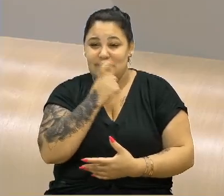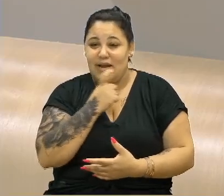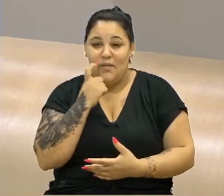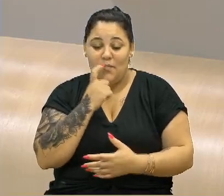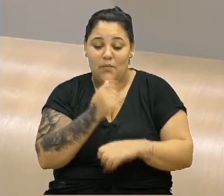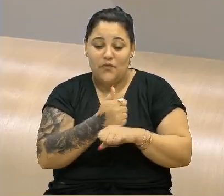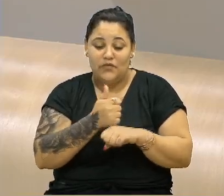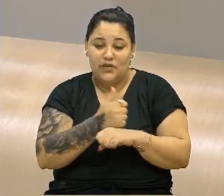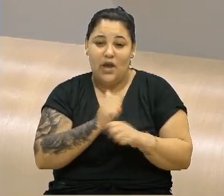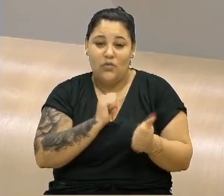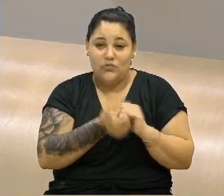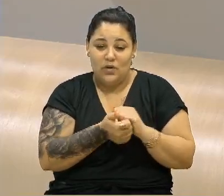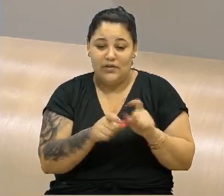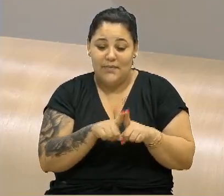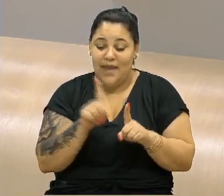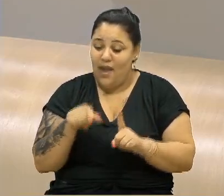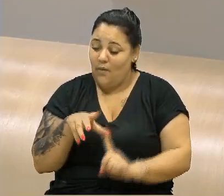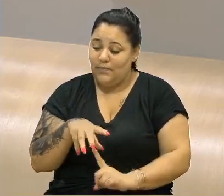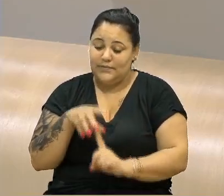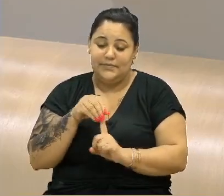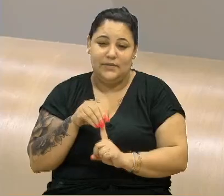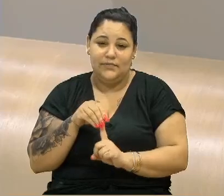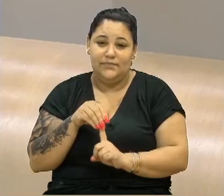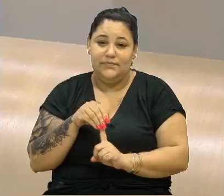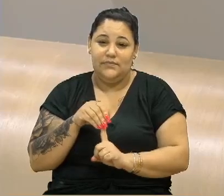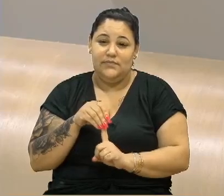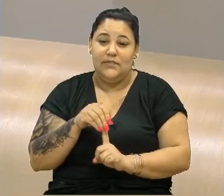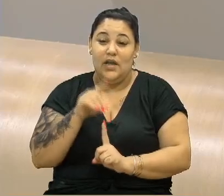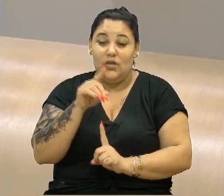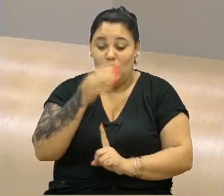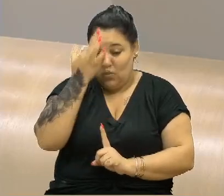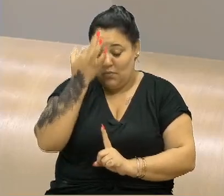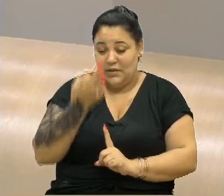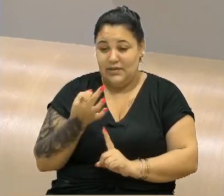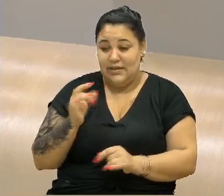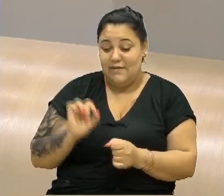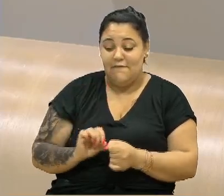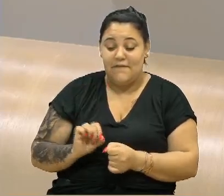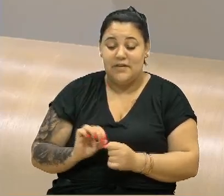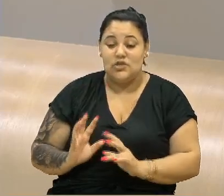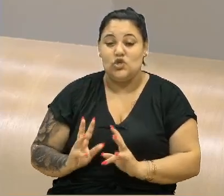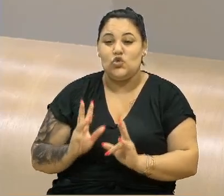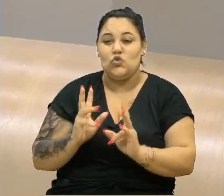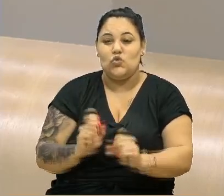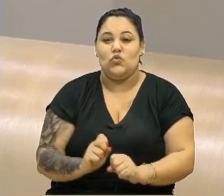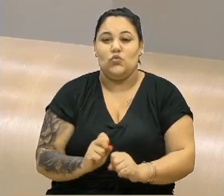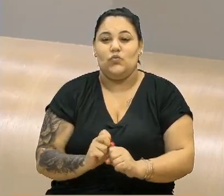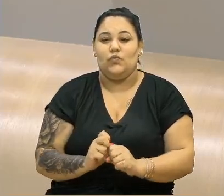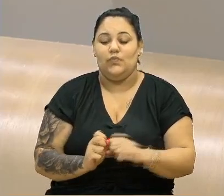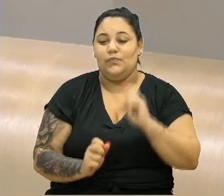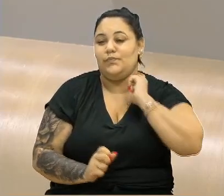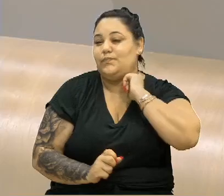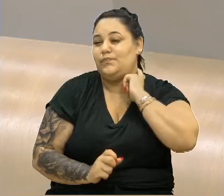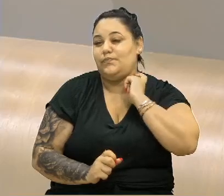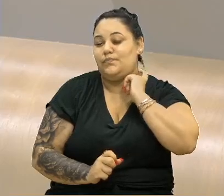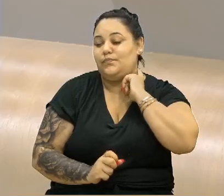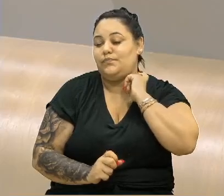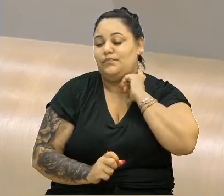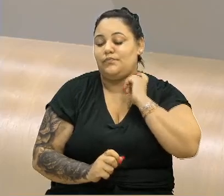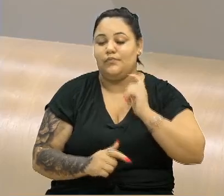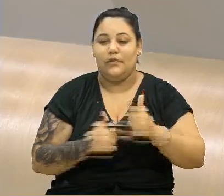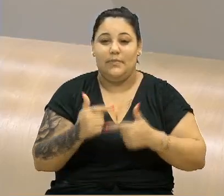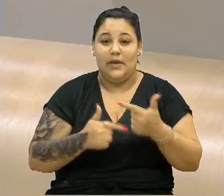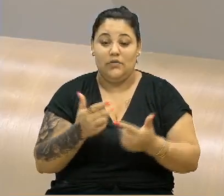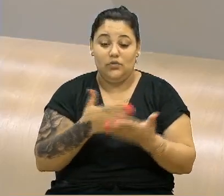esporte. Então, esse é o principal. É o senhor entender que fez aquilo que estava ao seu alcance dentro da Câmara de Vereadores. E todos